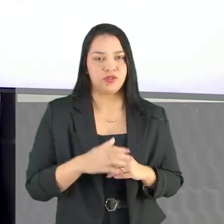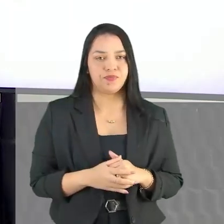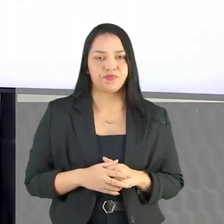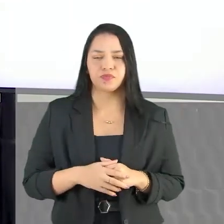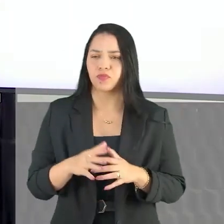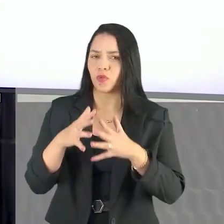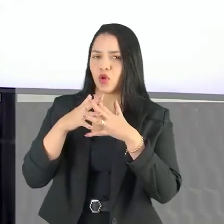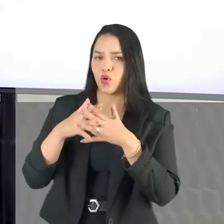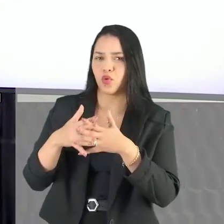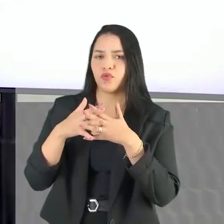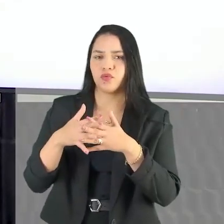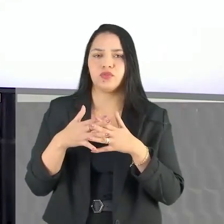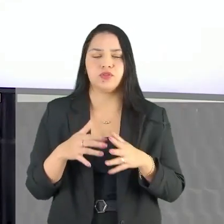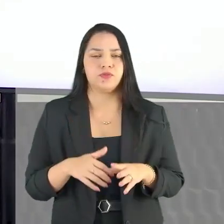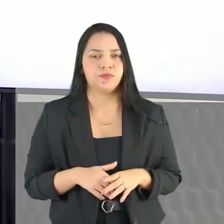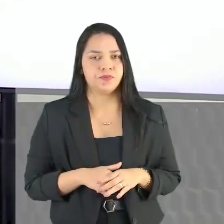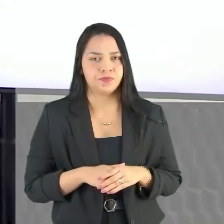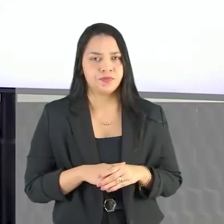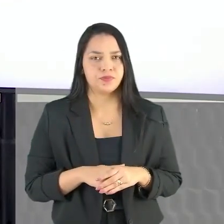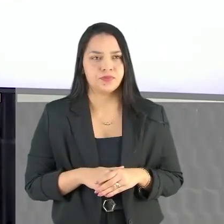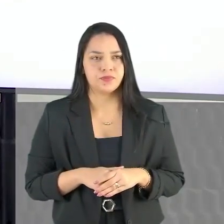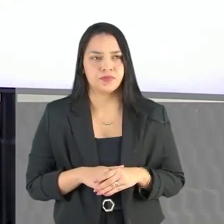gente confunde isso.